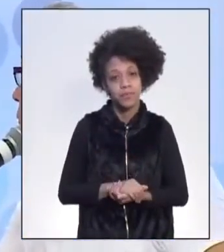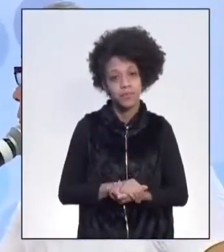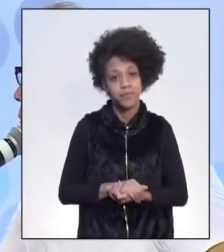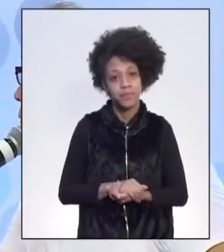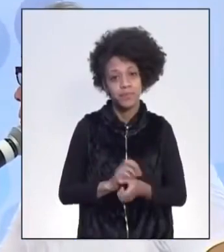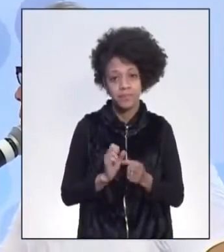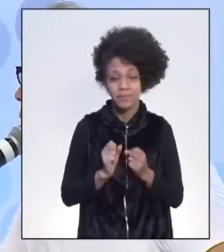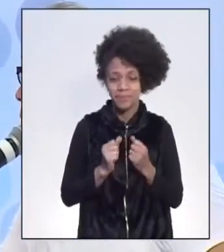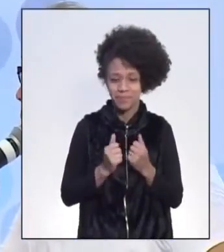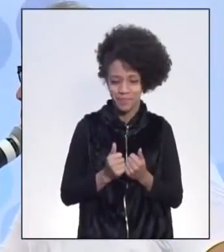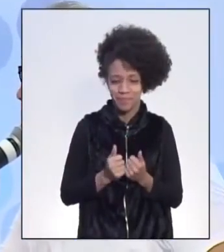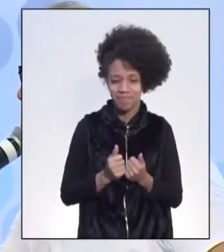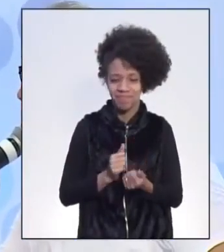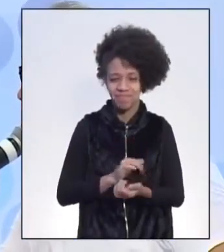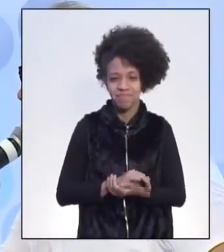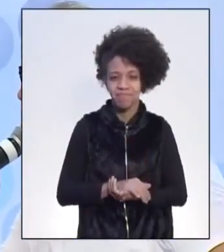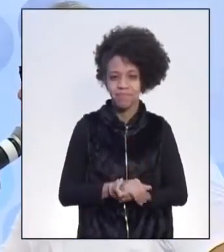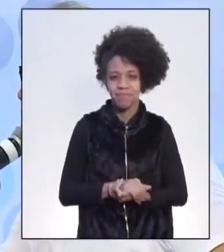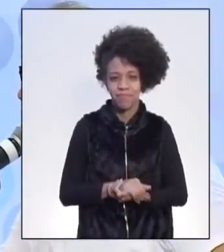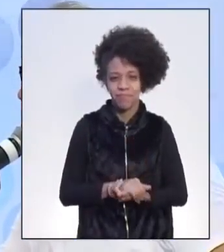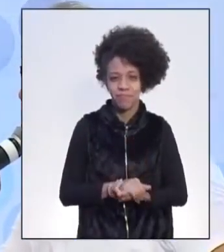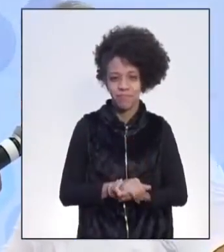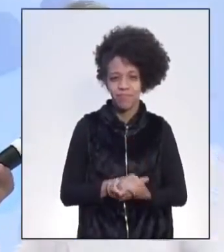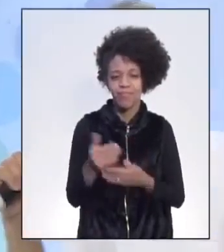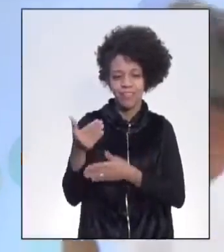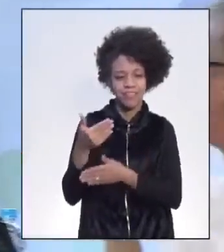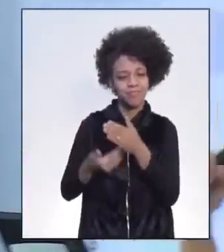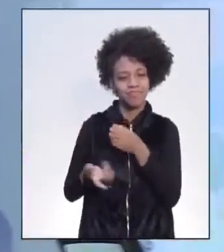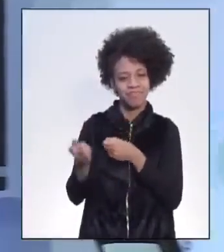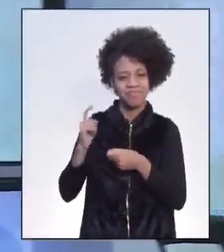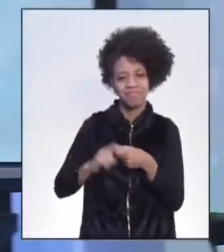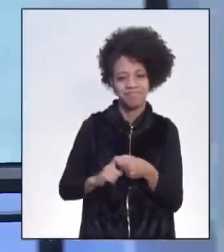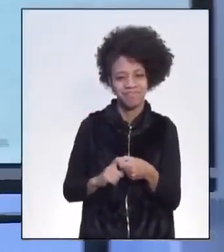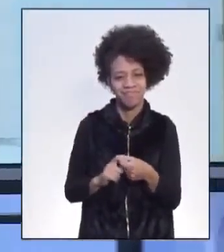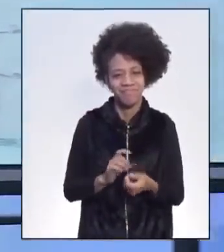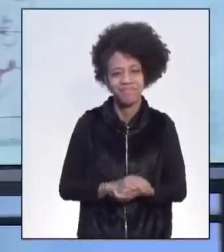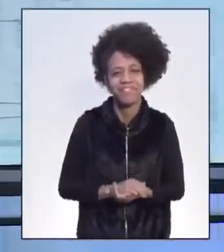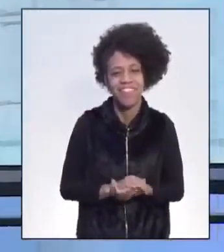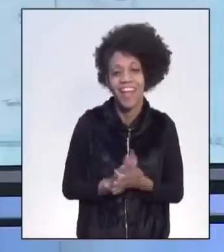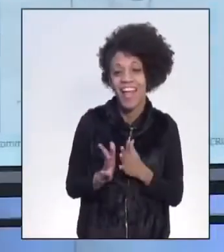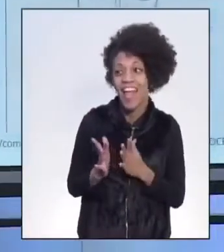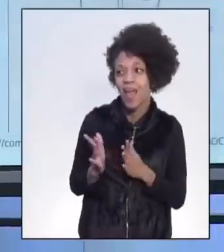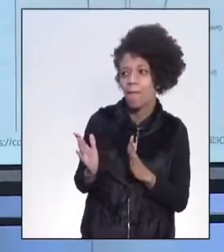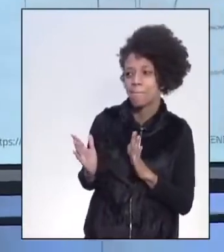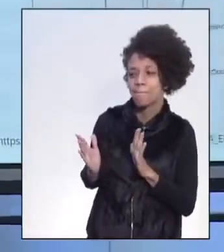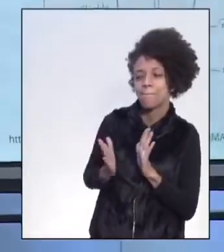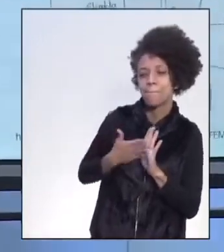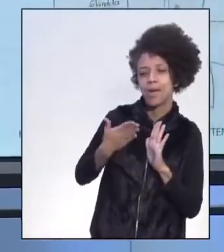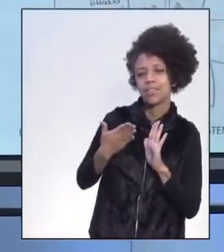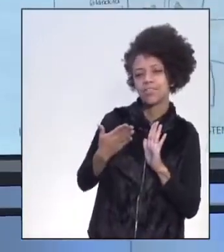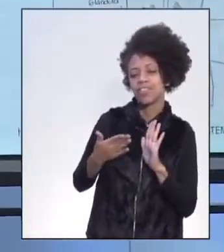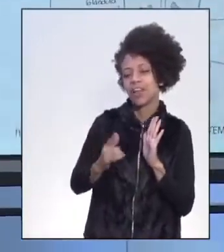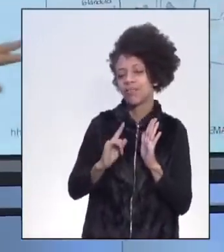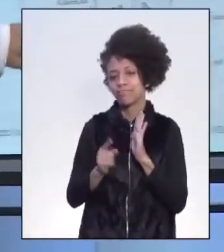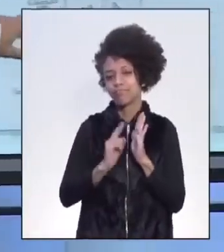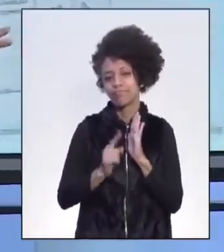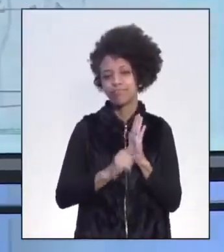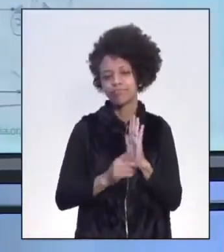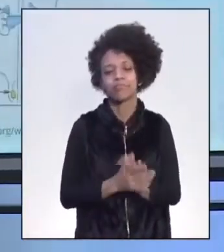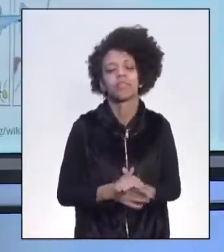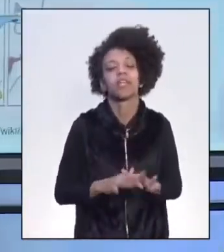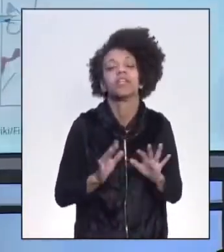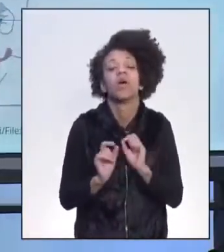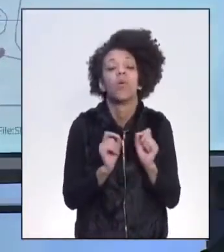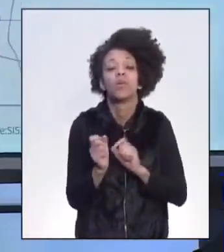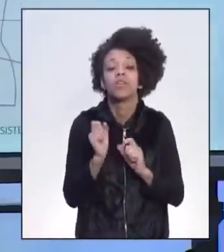Voltou. Isso, não, isso, valeu. Que sem querer eu bati e ele saiu. Bom, gente, então, ó, o que a gente não falou